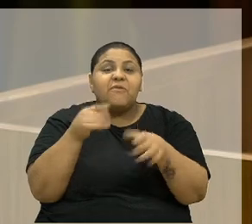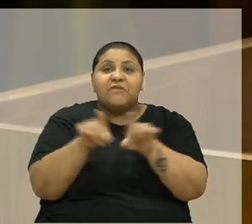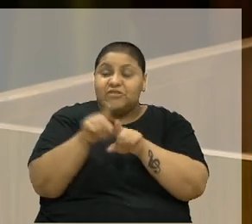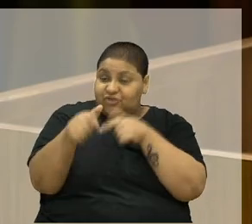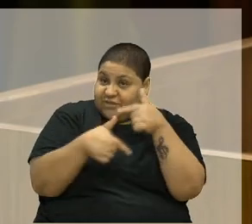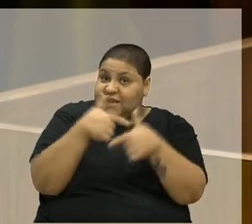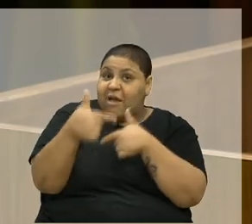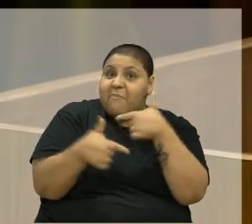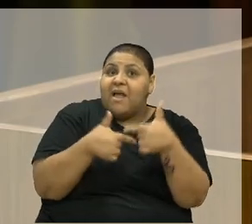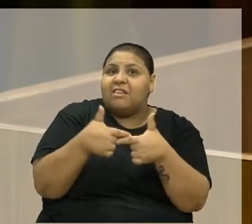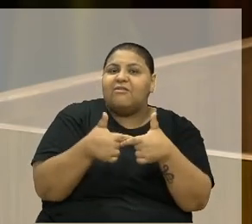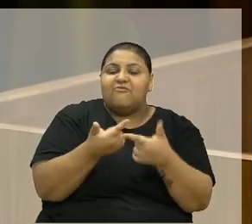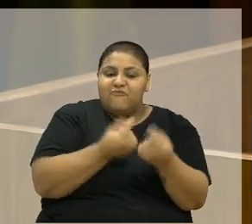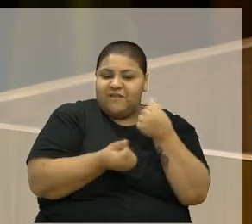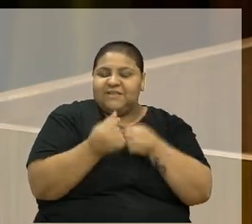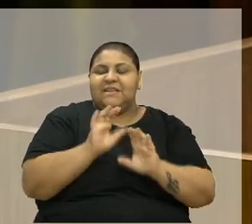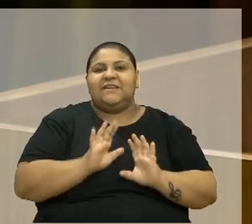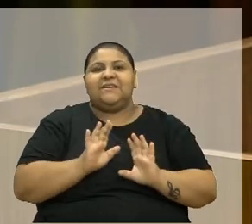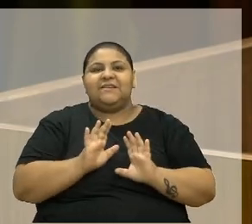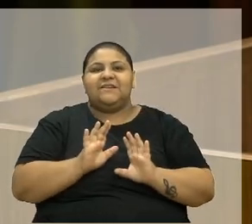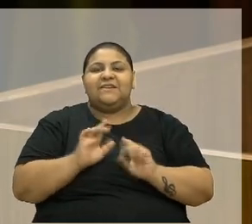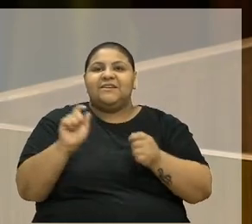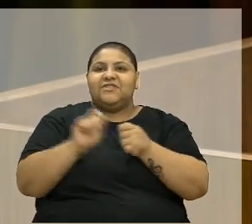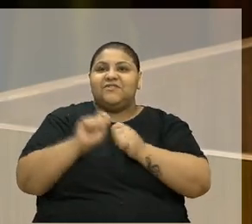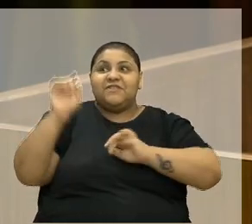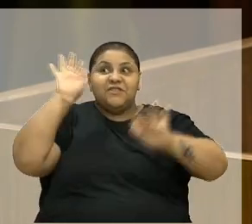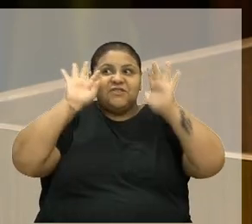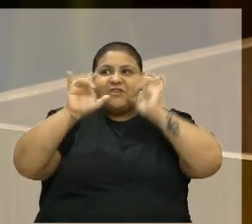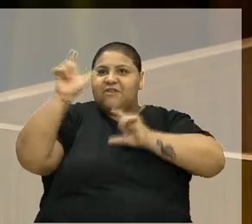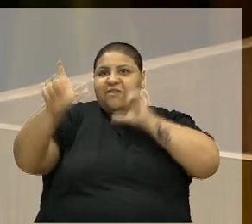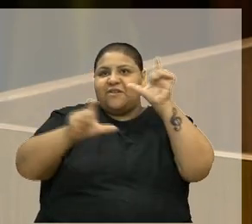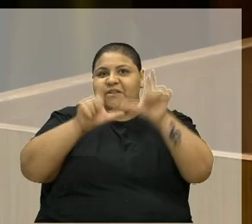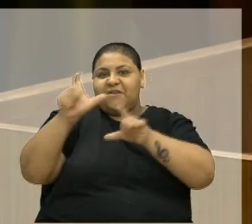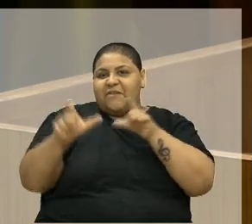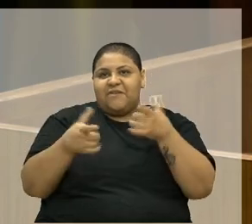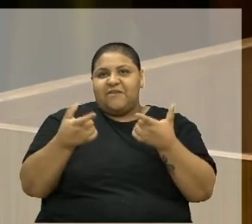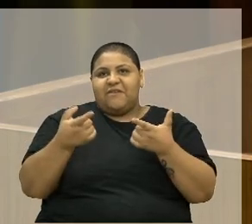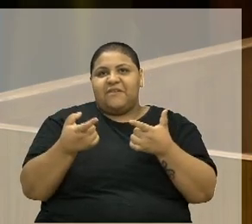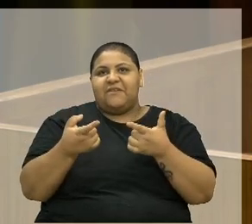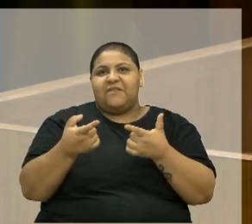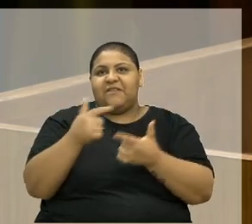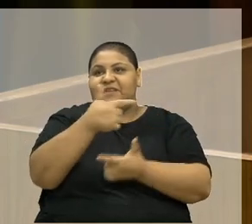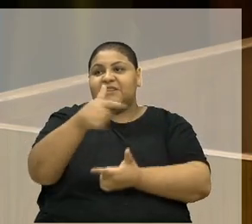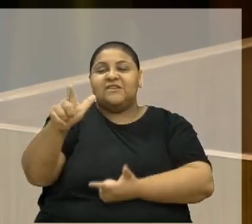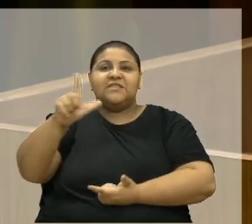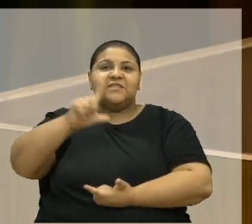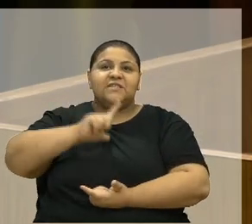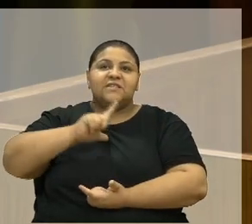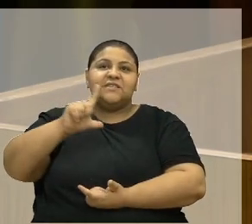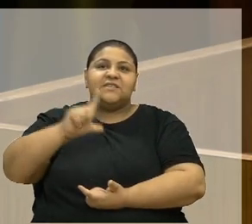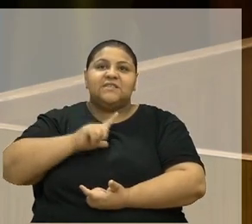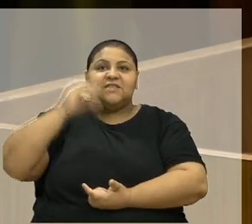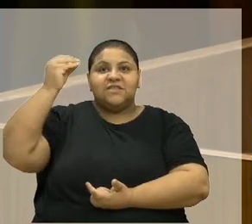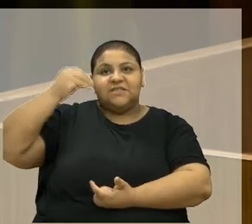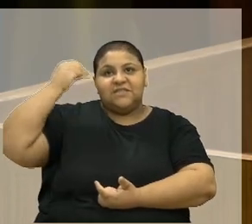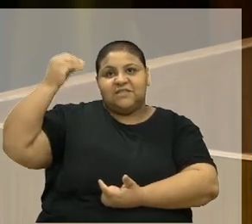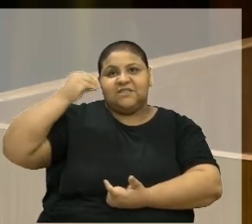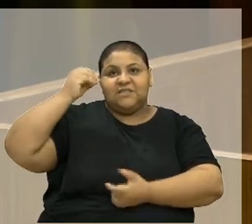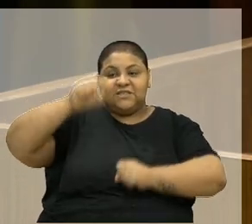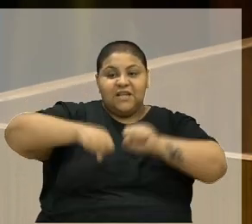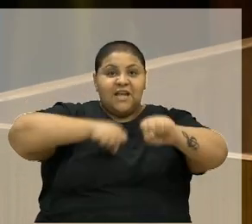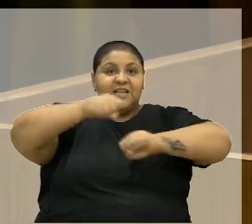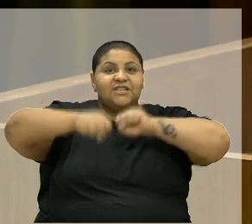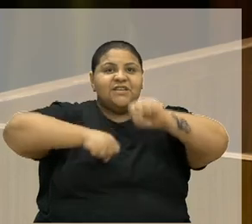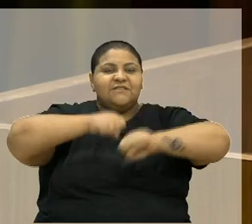trabalho financeiramente né e de realizar o sonho daquelas pessoas que por um motivo ou outro não tiveram né essa experiência de andar sobre